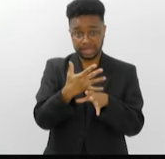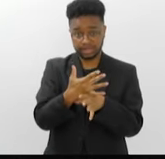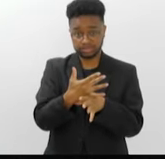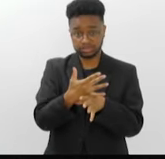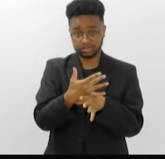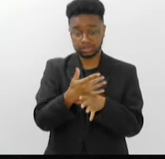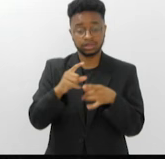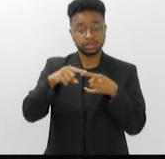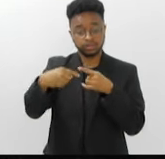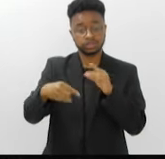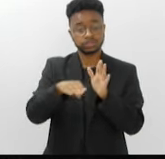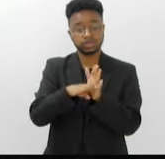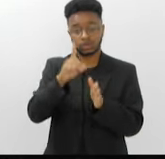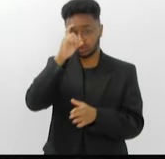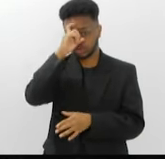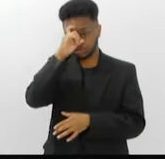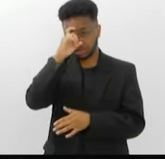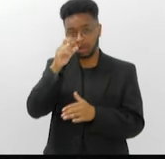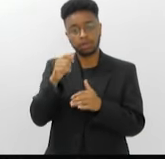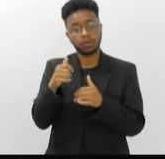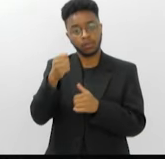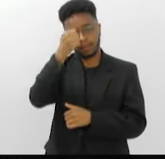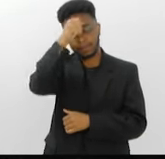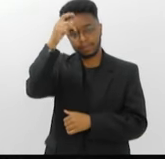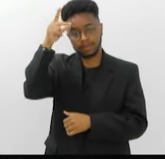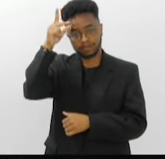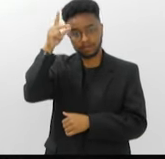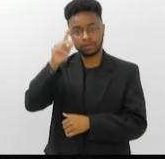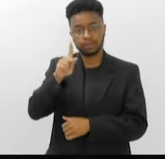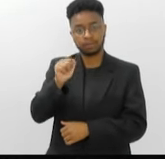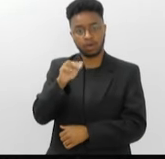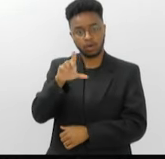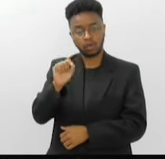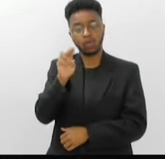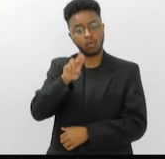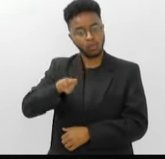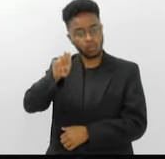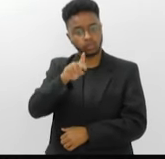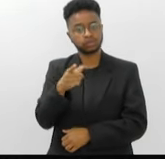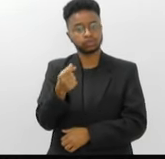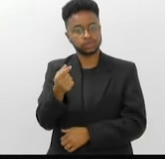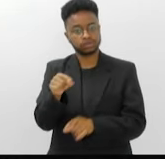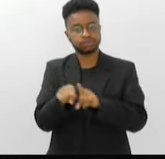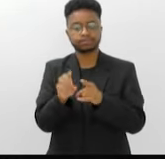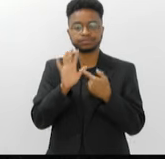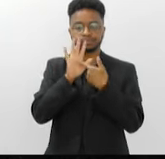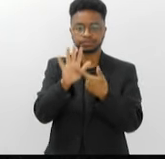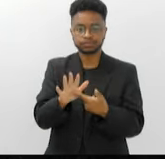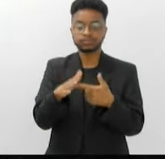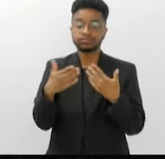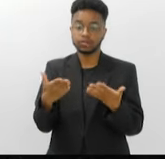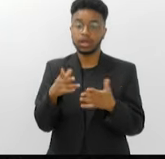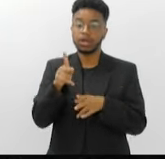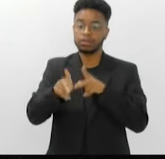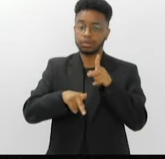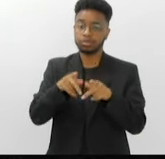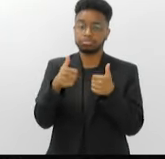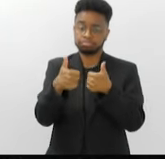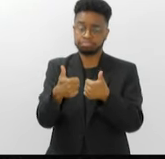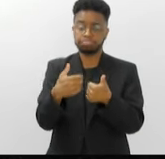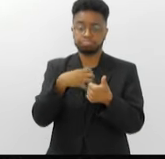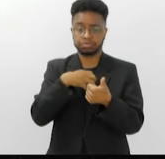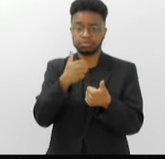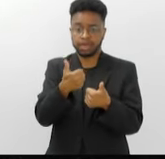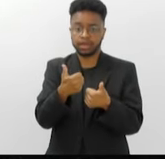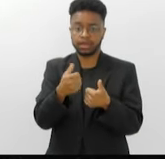no Hospital São Vicente de Paula. O prefeito Paulo Sérgio Cirilo aplica o recurso e mostra, e a população está satisfeita.